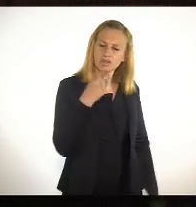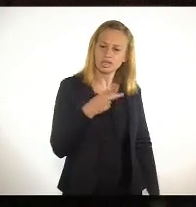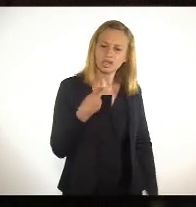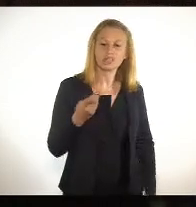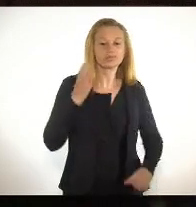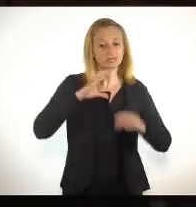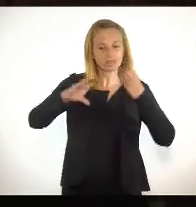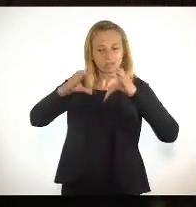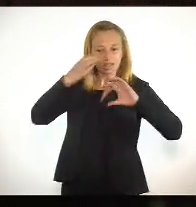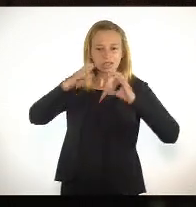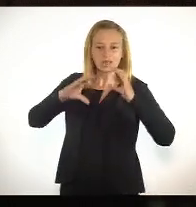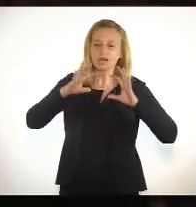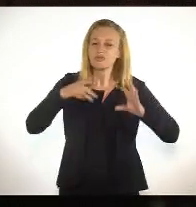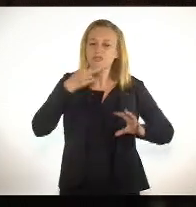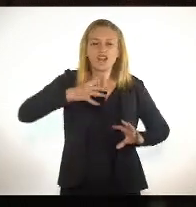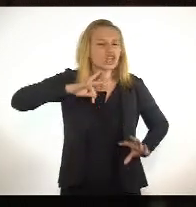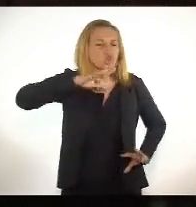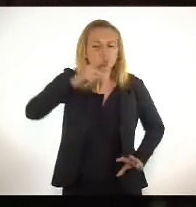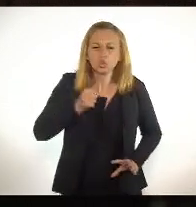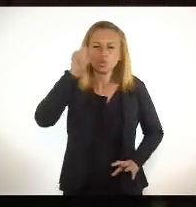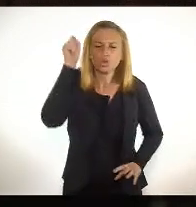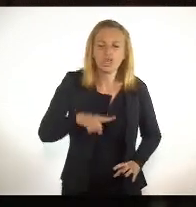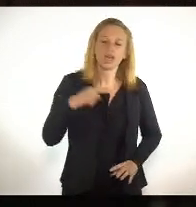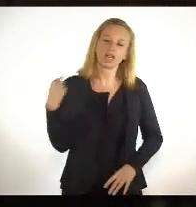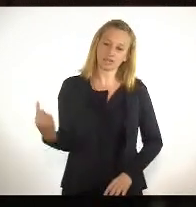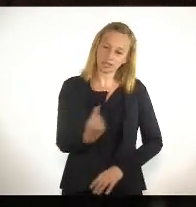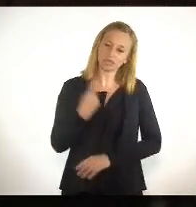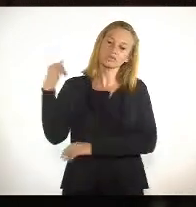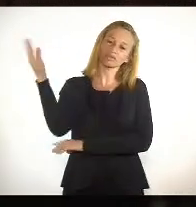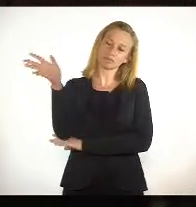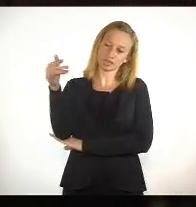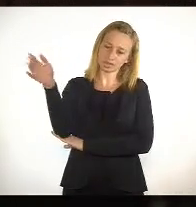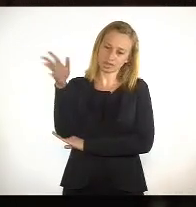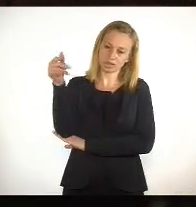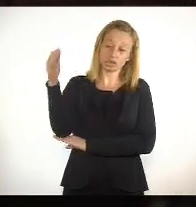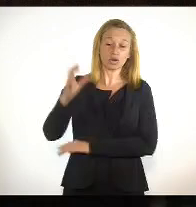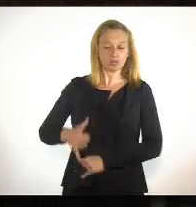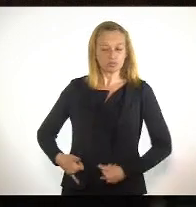canção, diz tudo o que é a nossa bandeira,